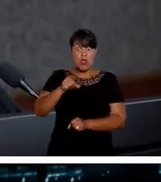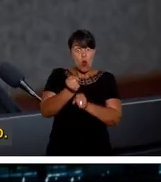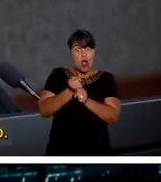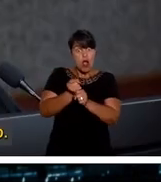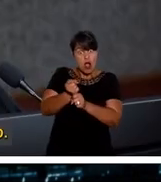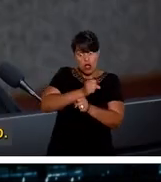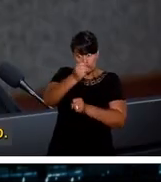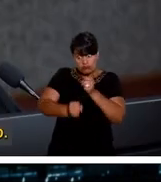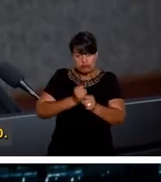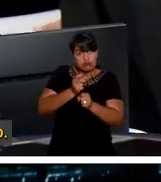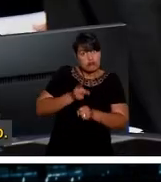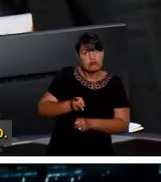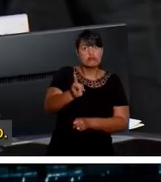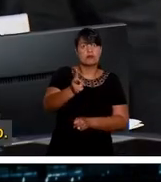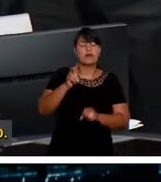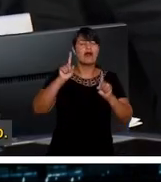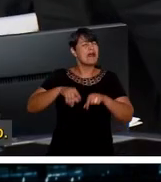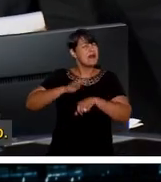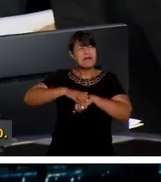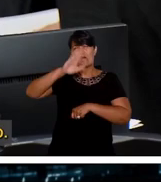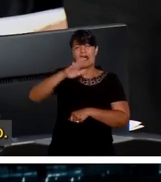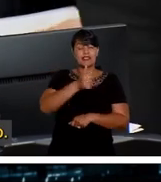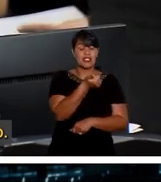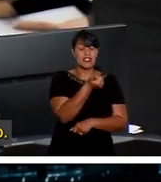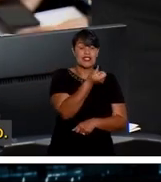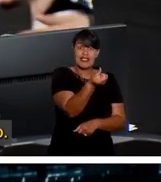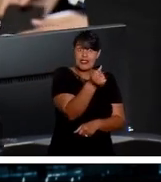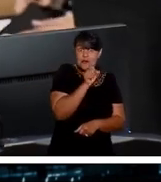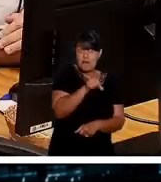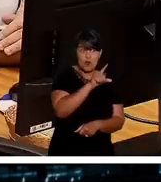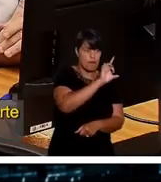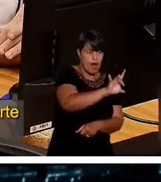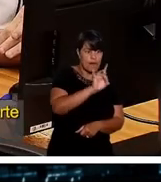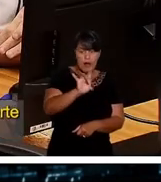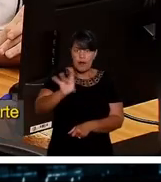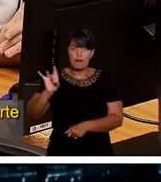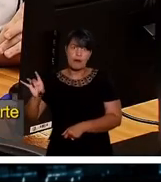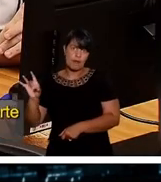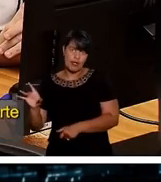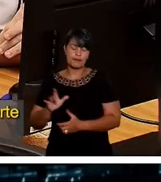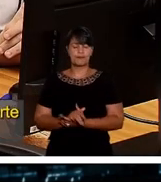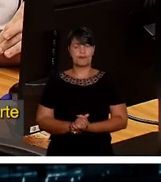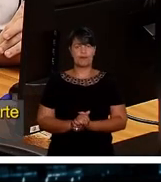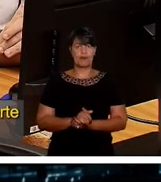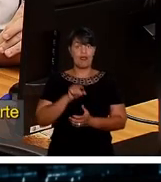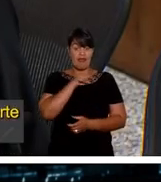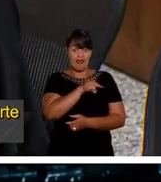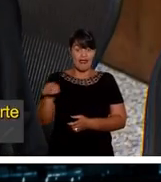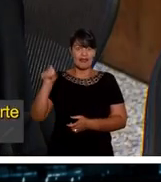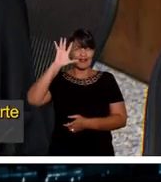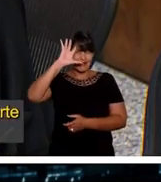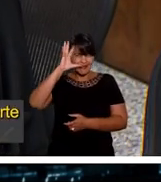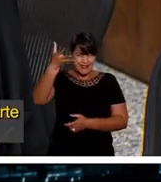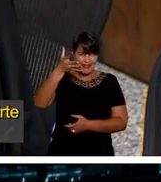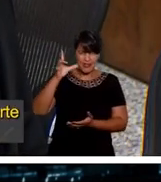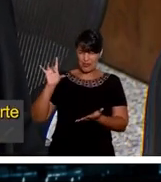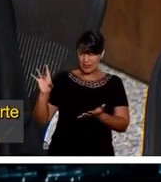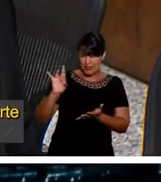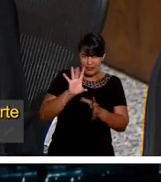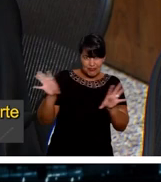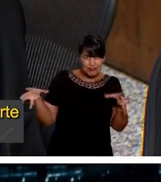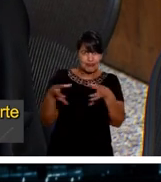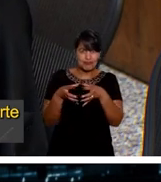ano. São mais de 16 mil casos para cada ministro. O conjunto dessas decisões tomadas pela Corte